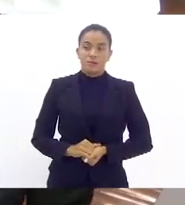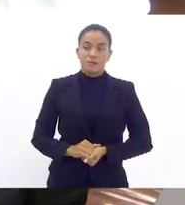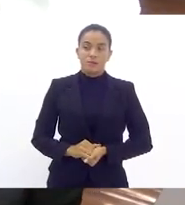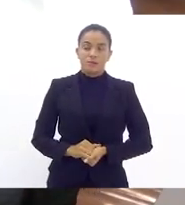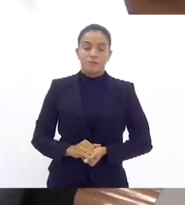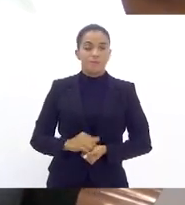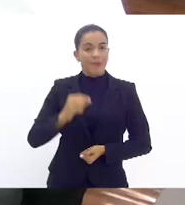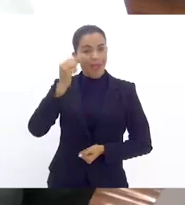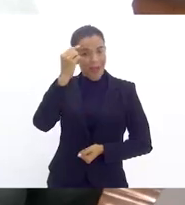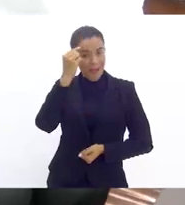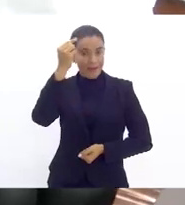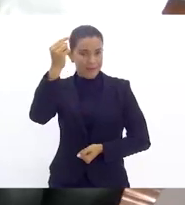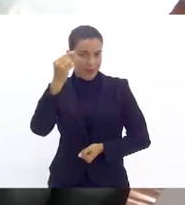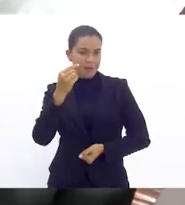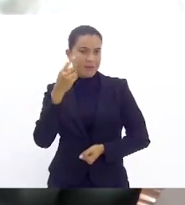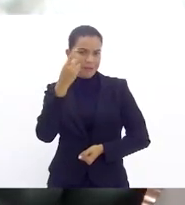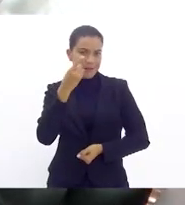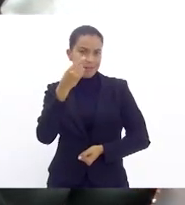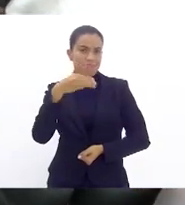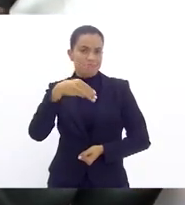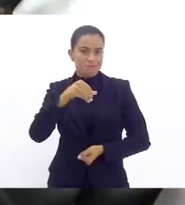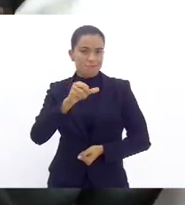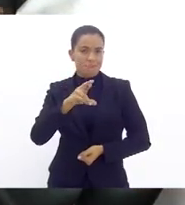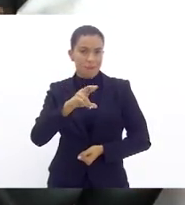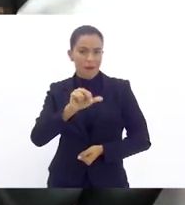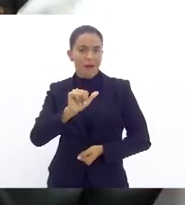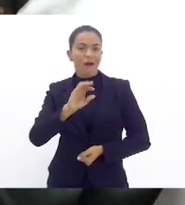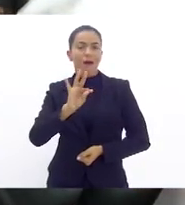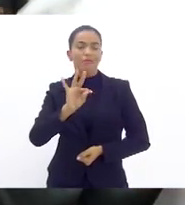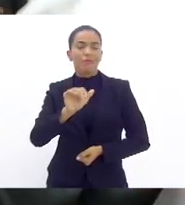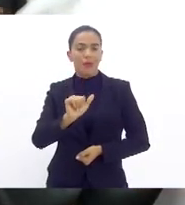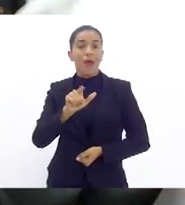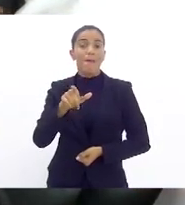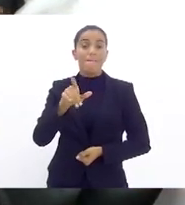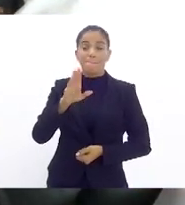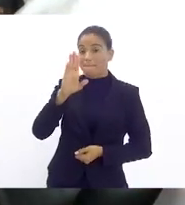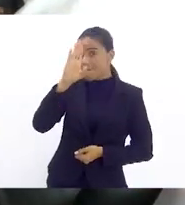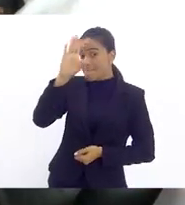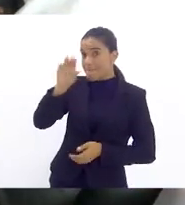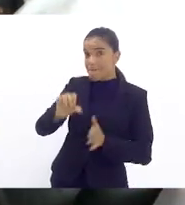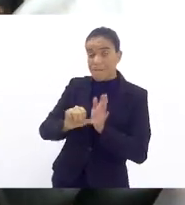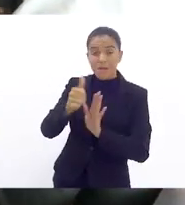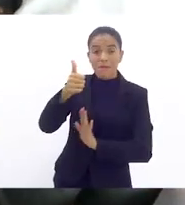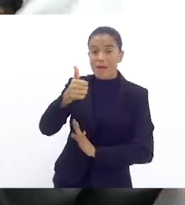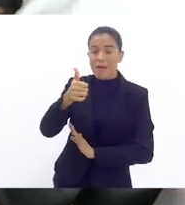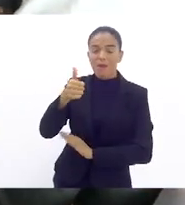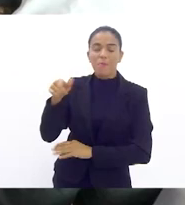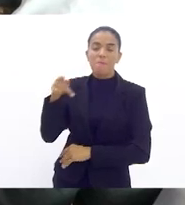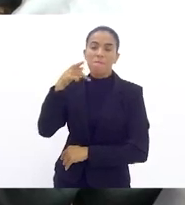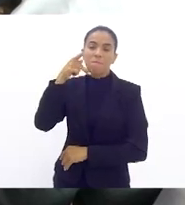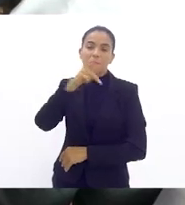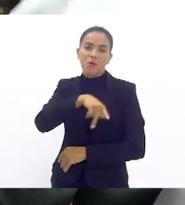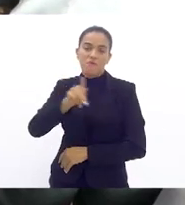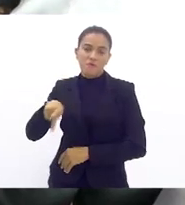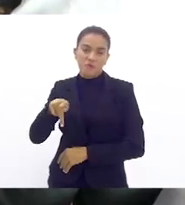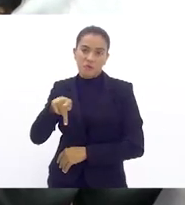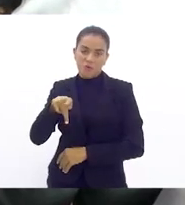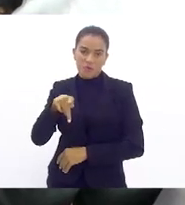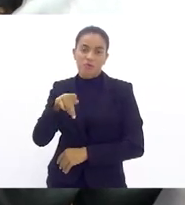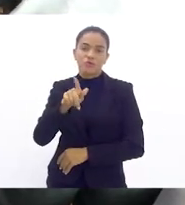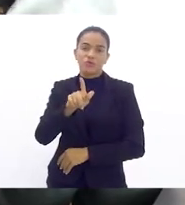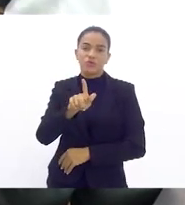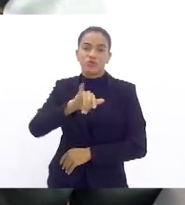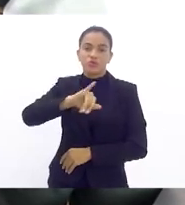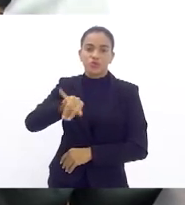A ideia, deputada Marta, é que a gente passe a palavra logo para o professor Gandhi Giordano, para que ele possa fazer